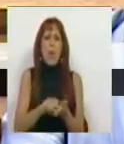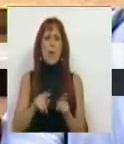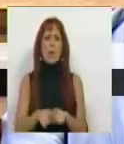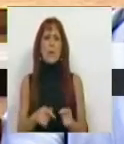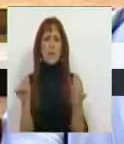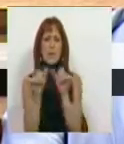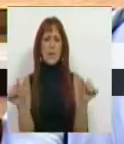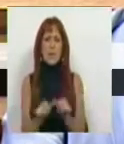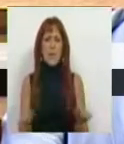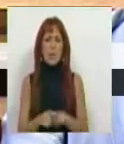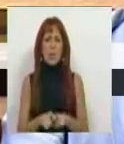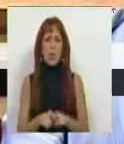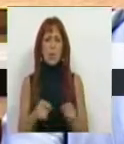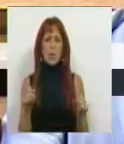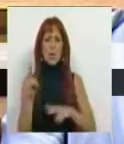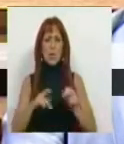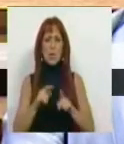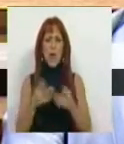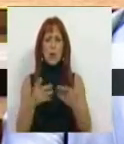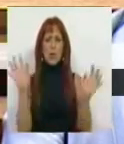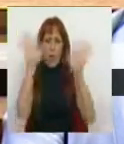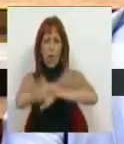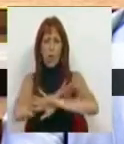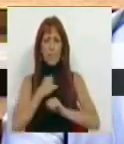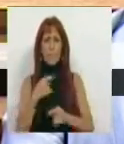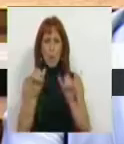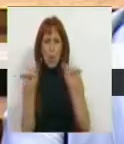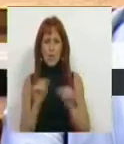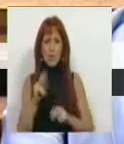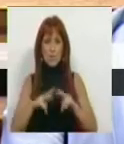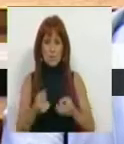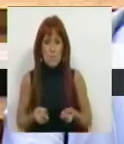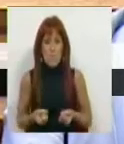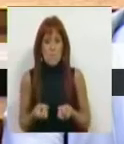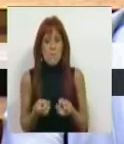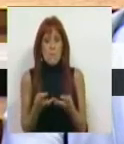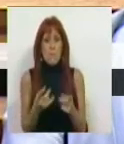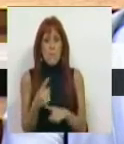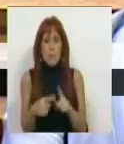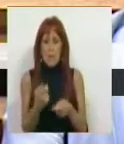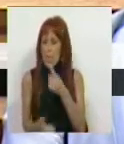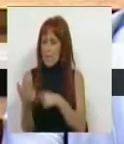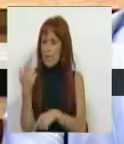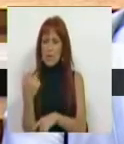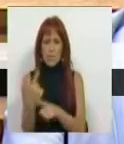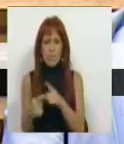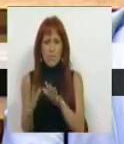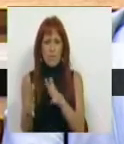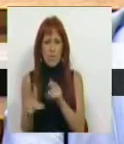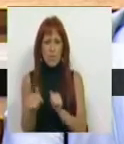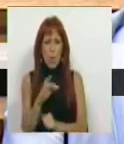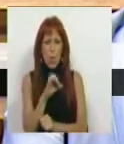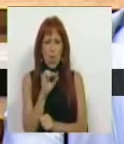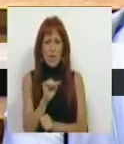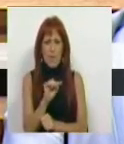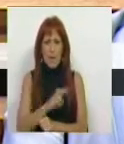sistema bancário, são ajudas encapotadas ao sistema bancário que contabilizavam, a meio do ano passado, mais ou menos